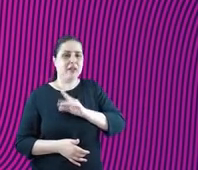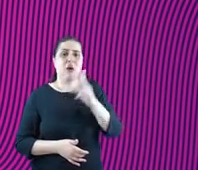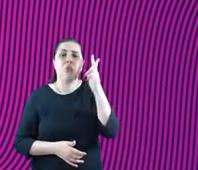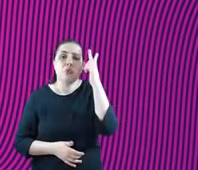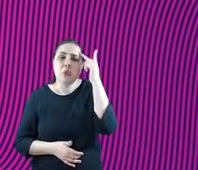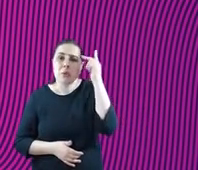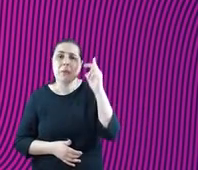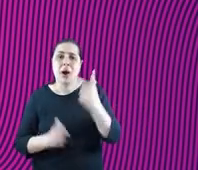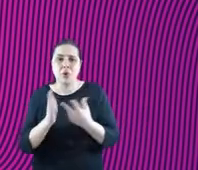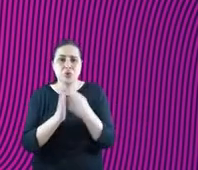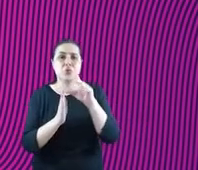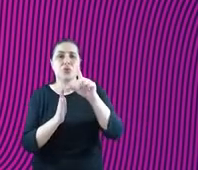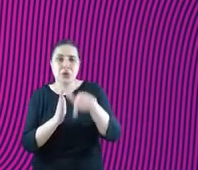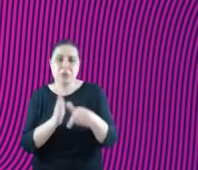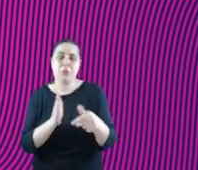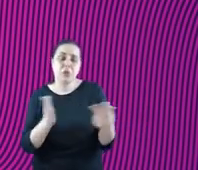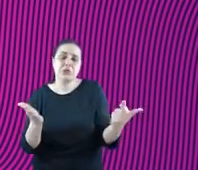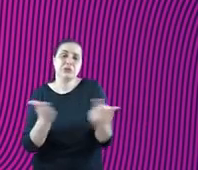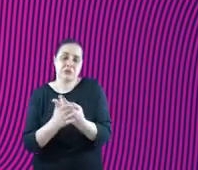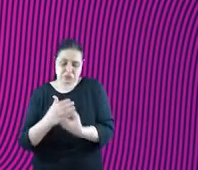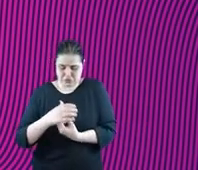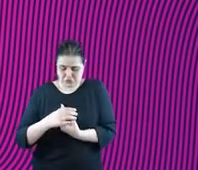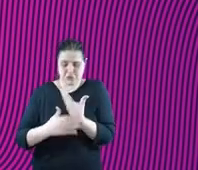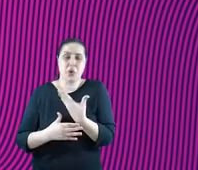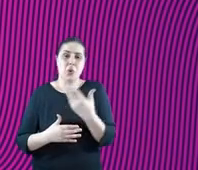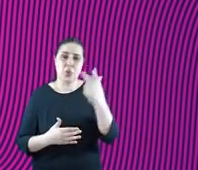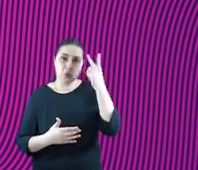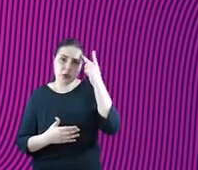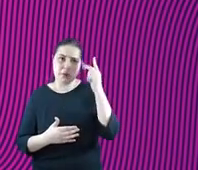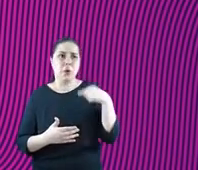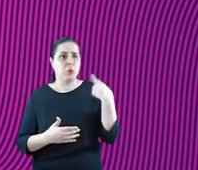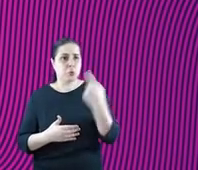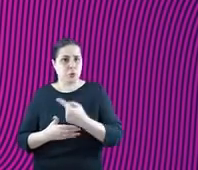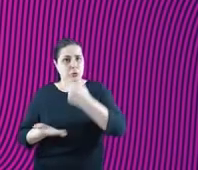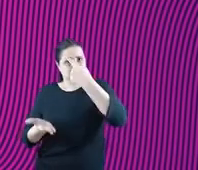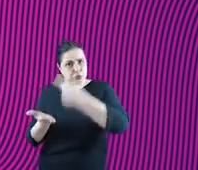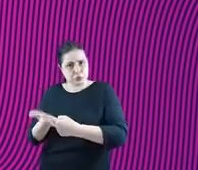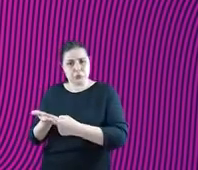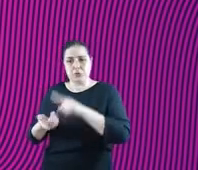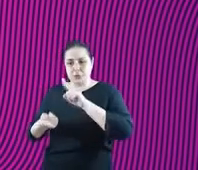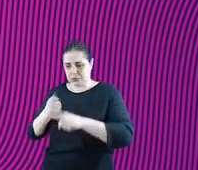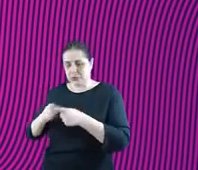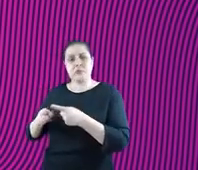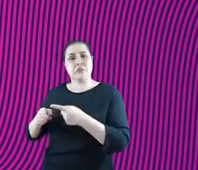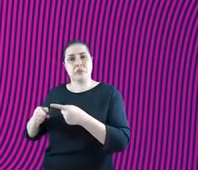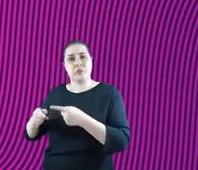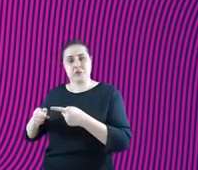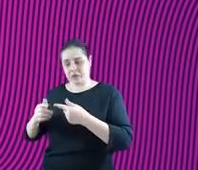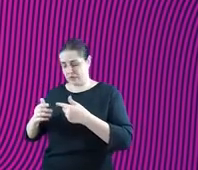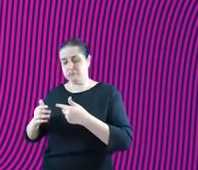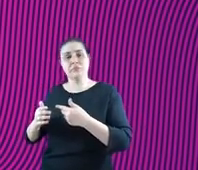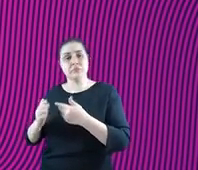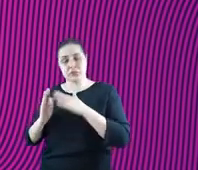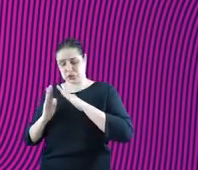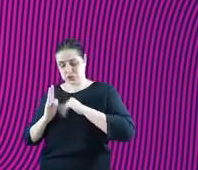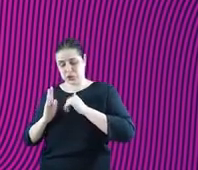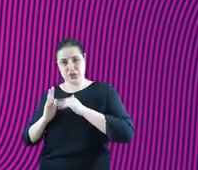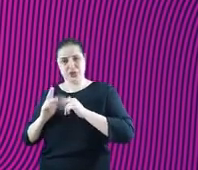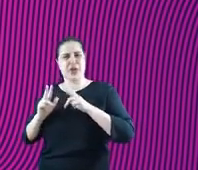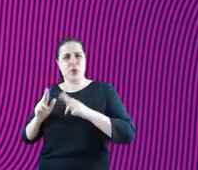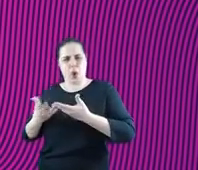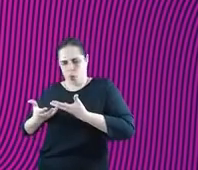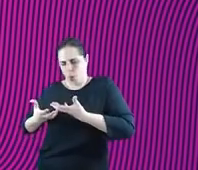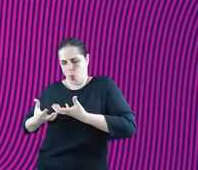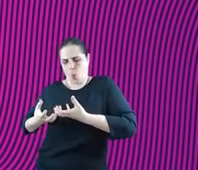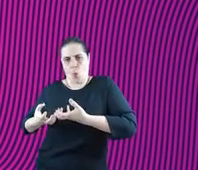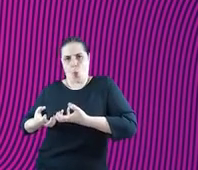faz a abordagem para a retirada desse seroma, e se ele ficar por hora, várias vezes recidivando, como que a gente